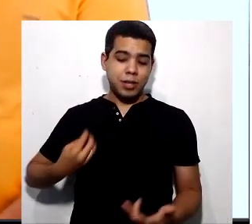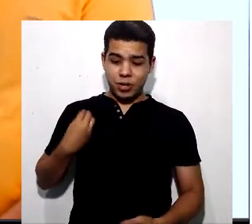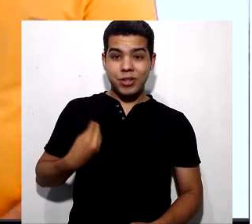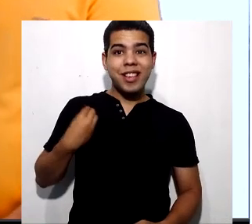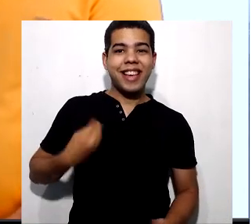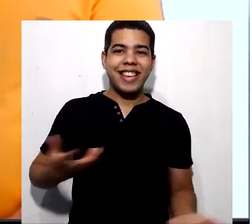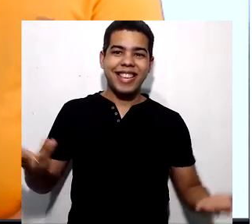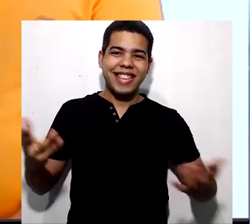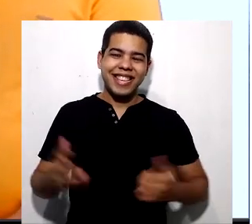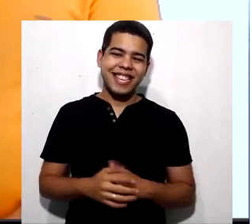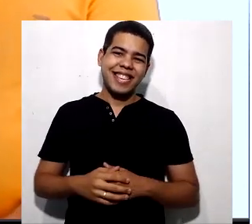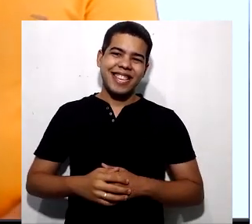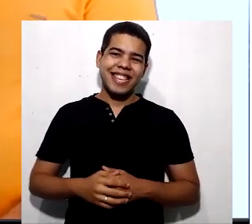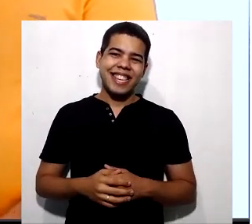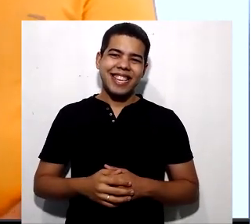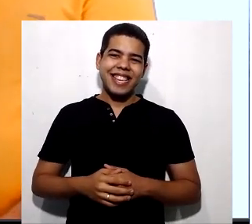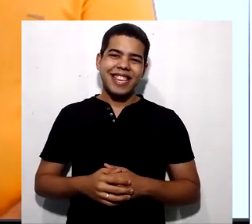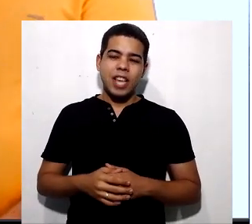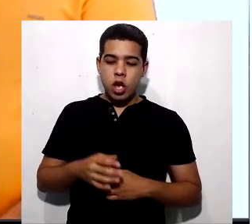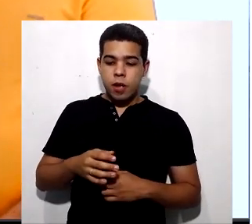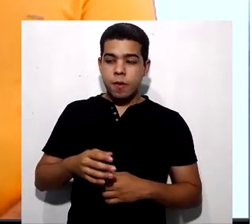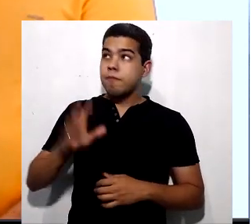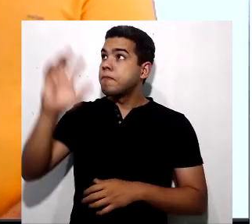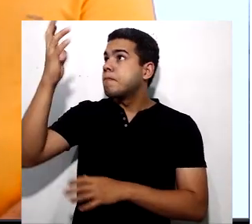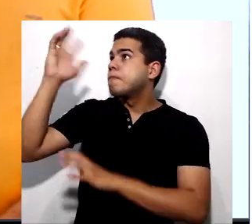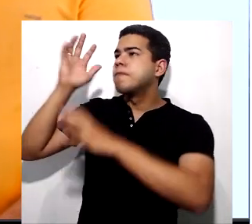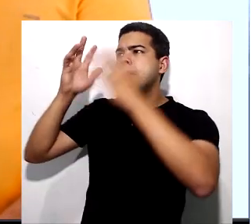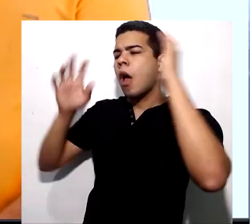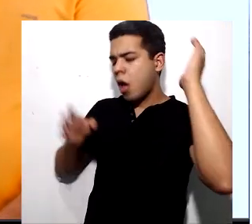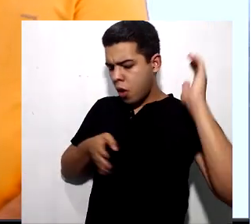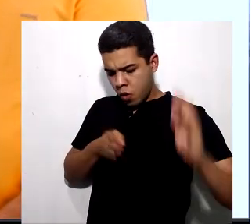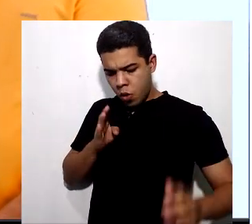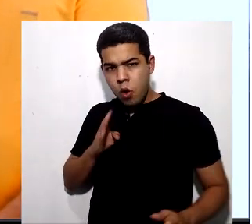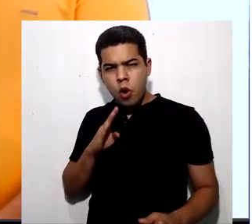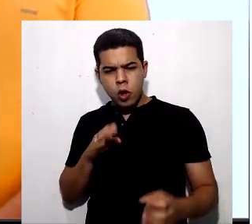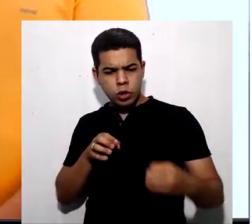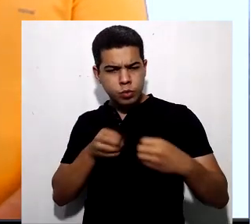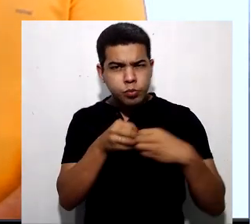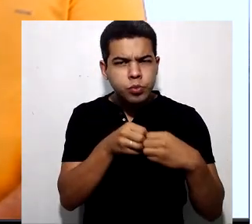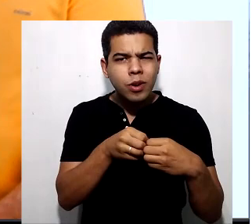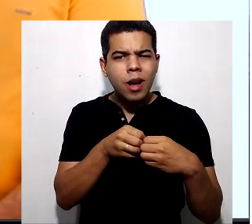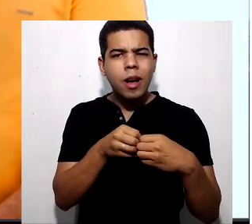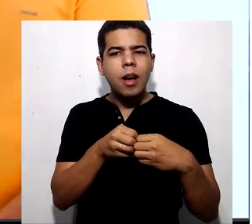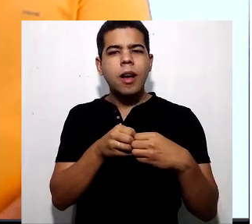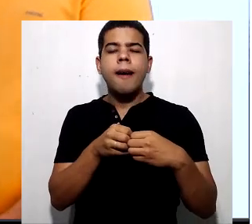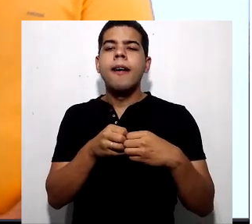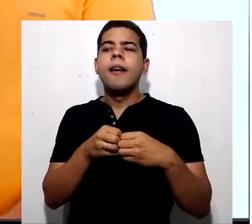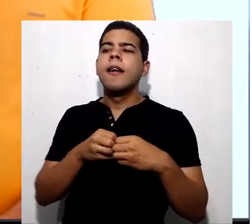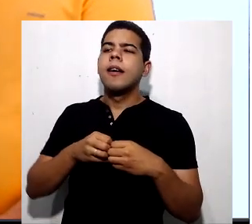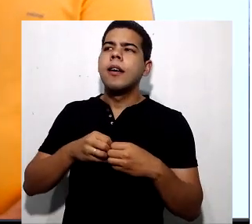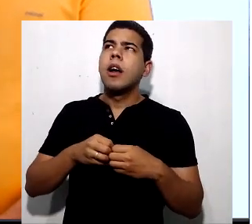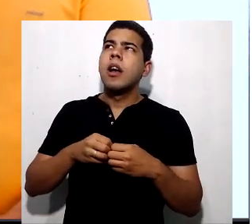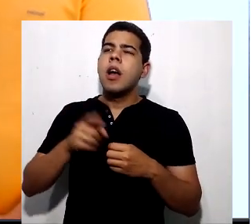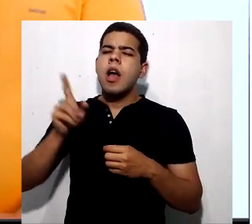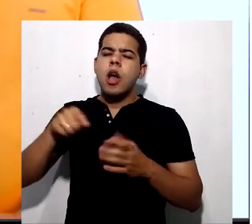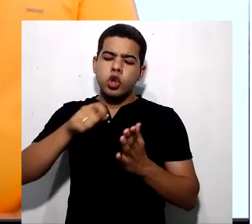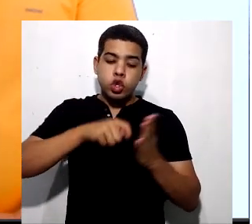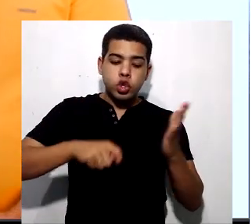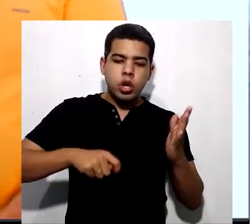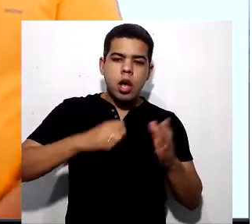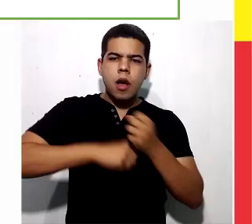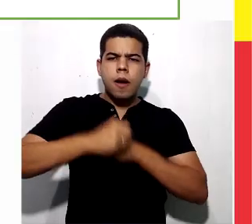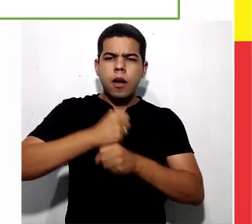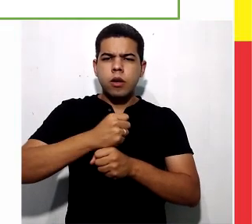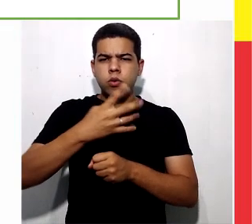Perto do Coração Selvagem é a primeira obra dela. Ela escreve em 43, é lançada em 44. Nós temos